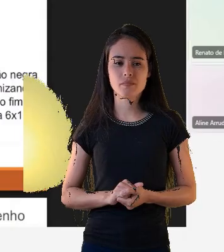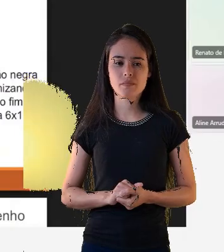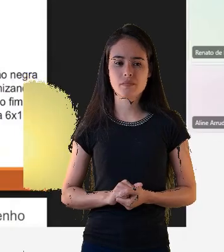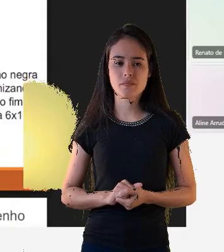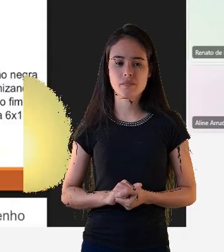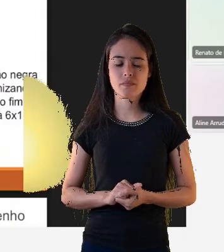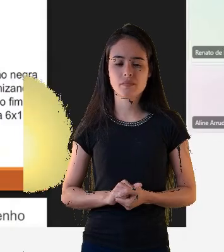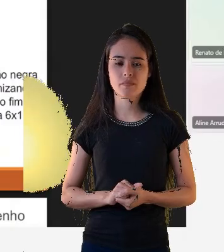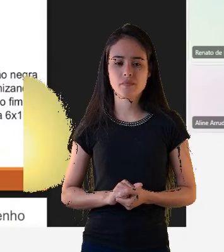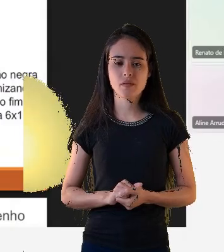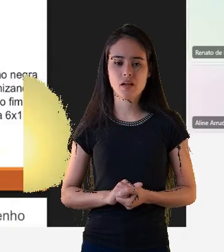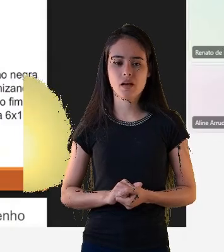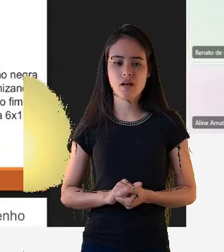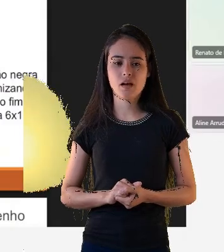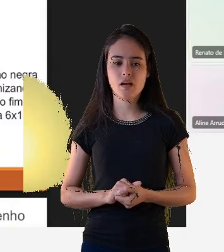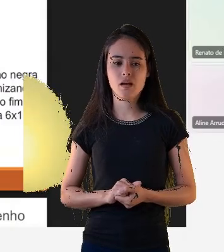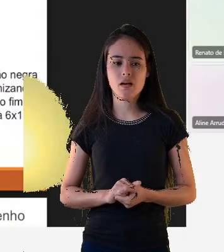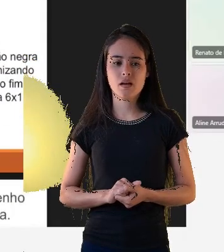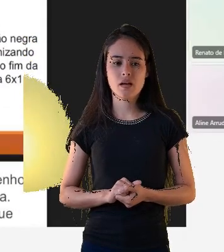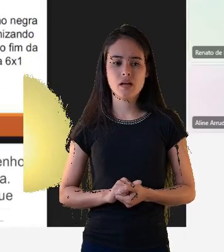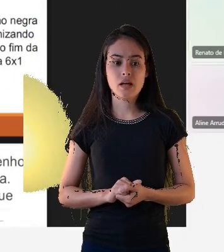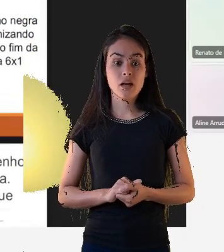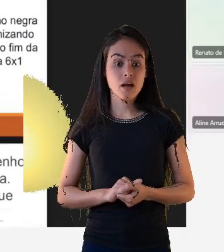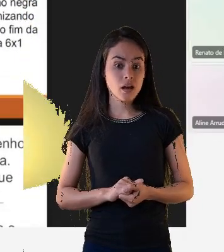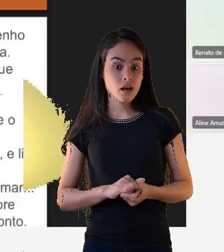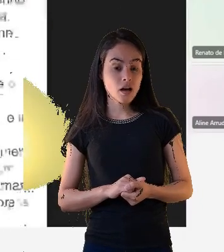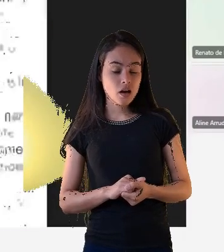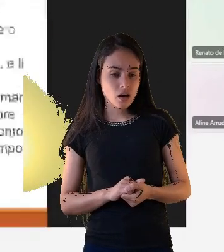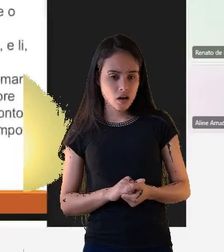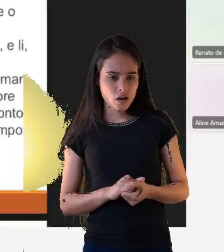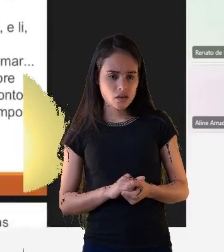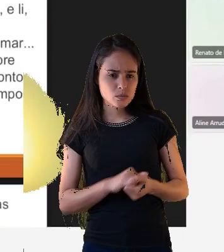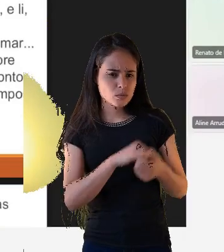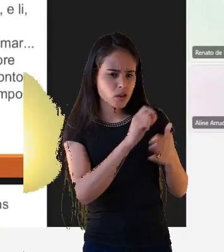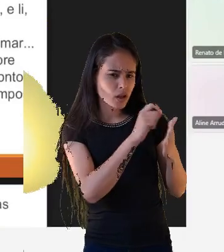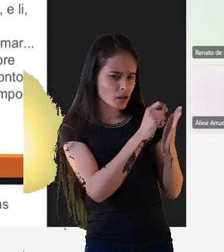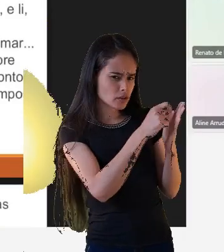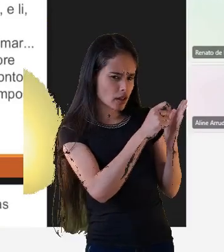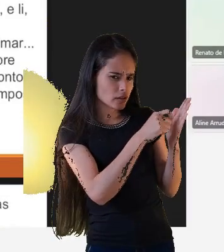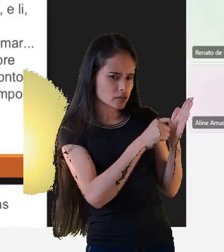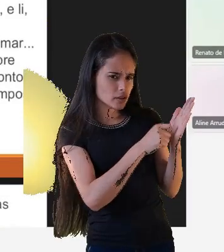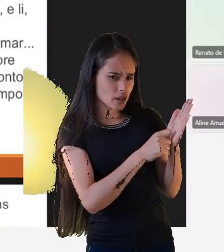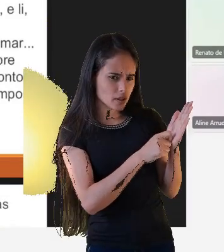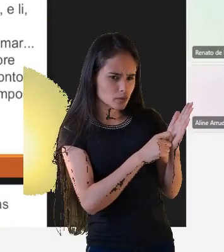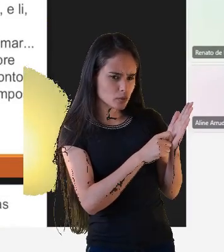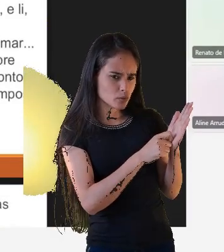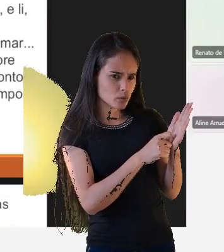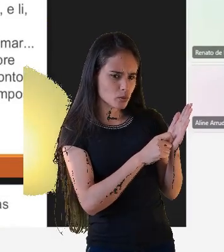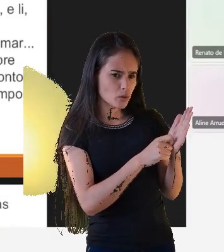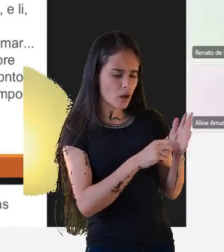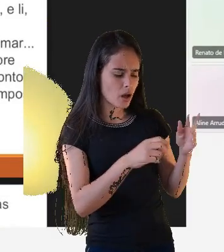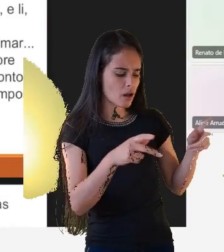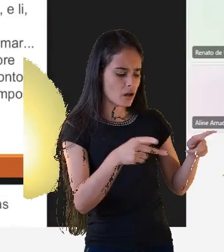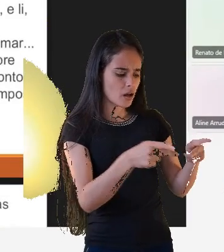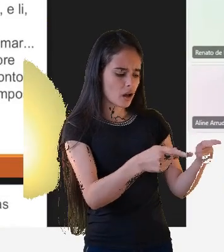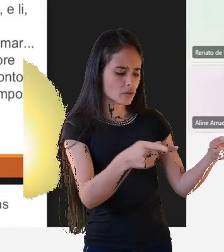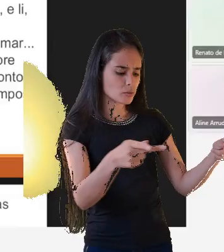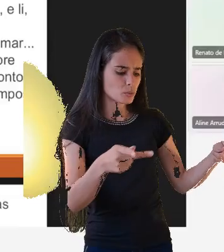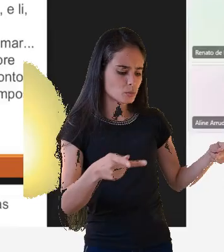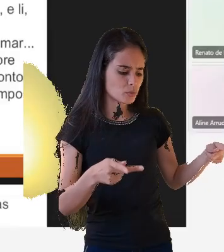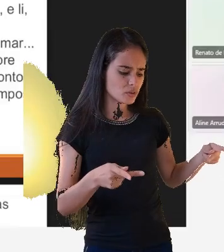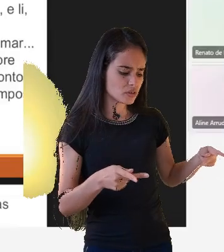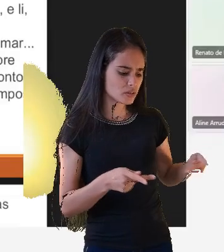Aqui tem o poema Não Vou Mais Lavar os Pratos, né? Que é um poema assim lindíssimo da